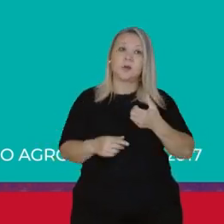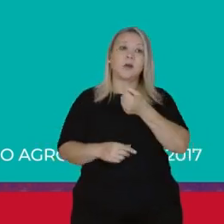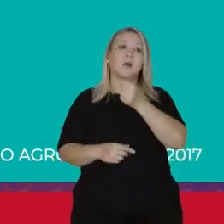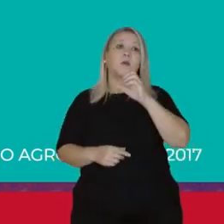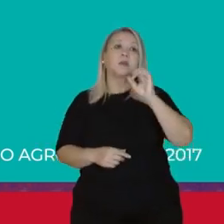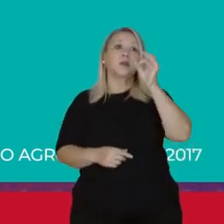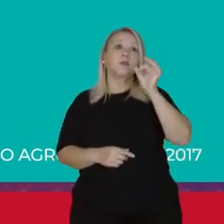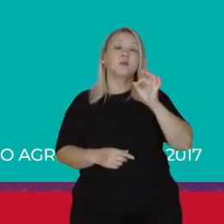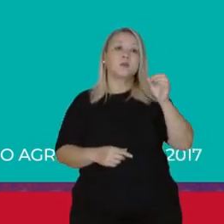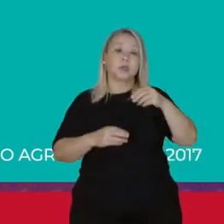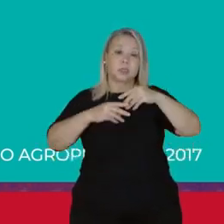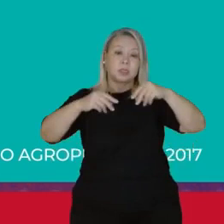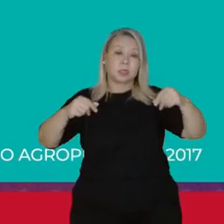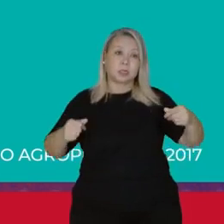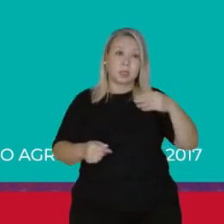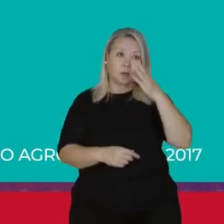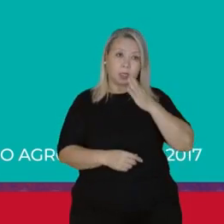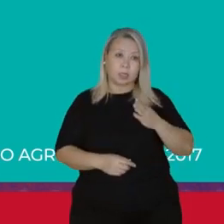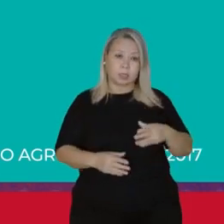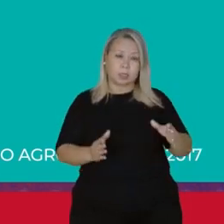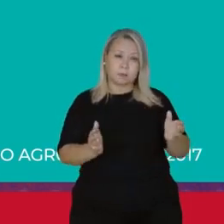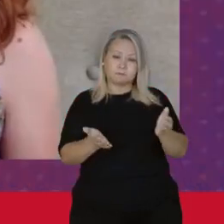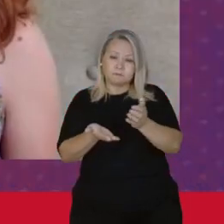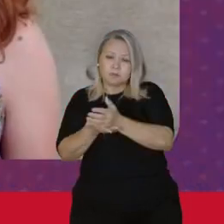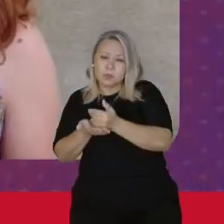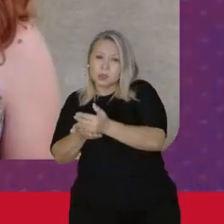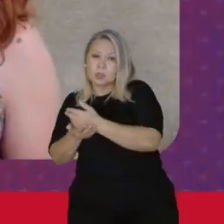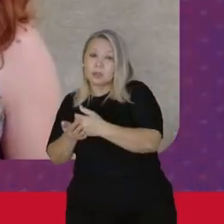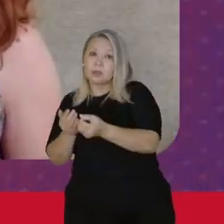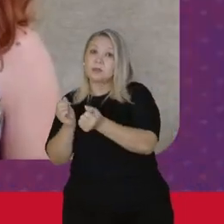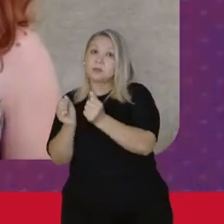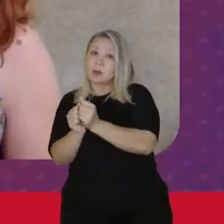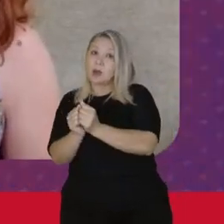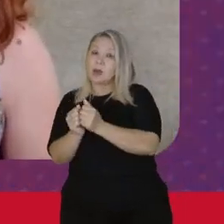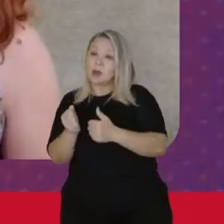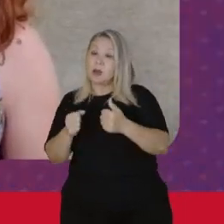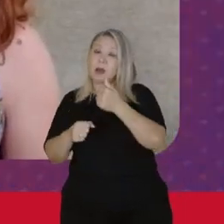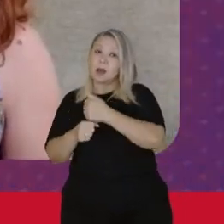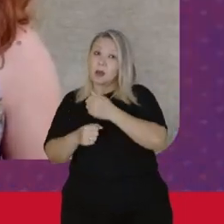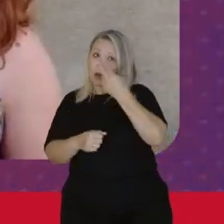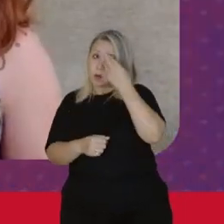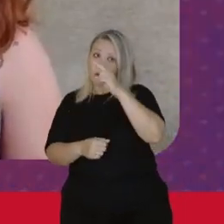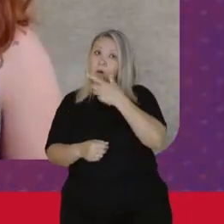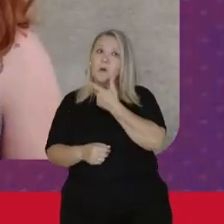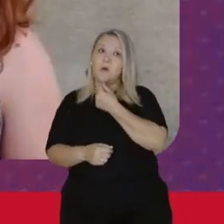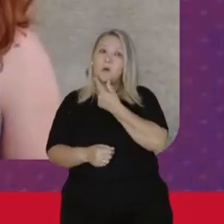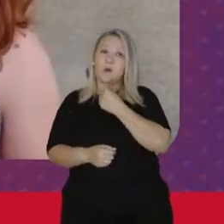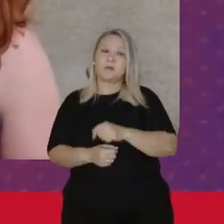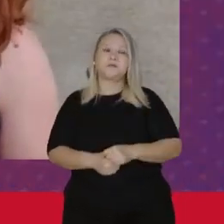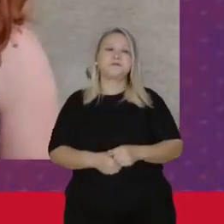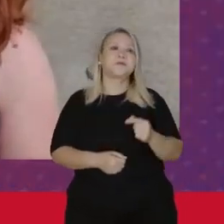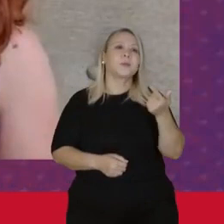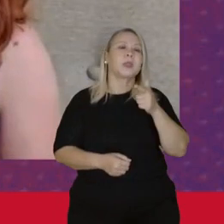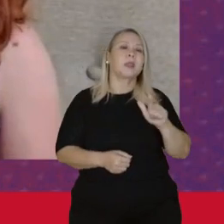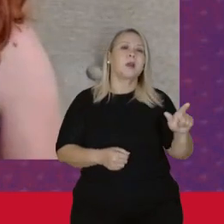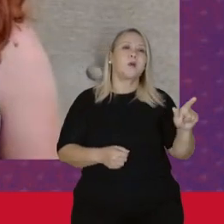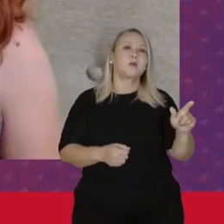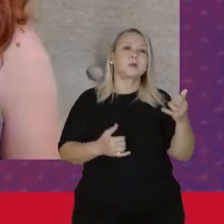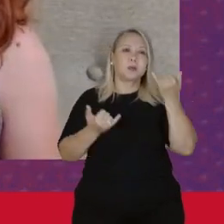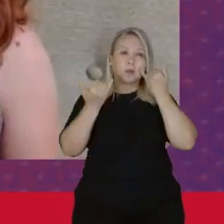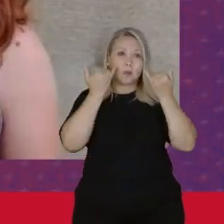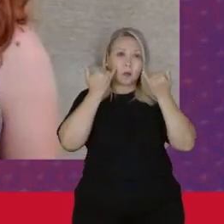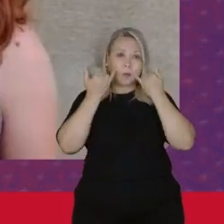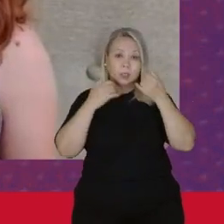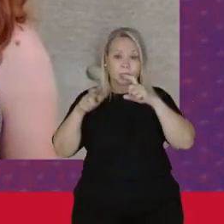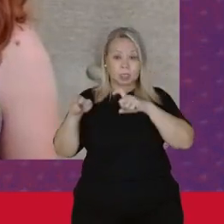terras brasileiras estão concentradas na mão de homens. E tem outros dados que a gente precisa desagregar desse censo agropecuário, né,